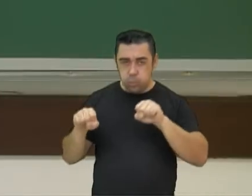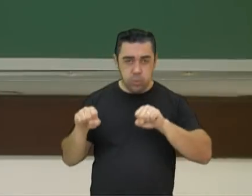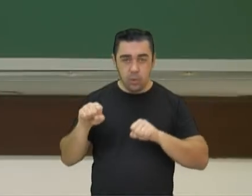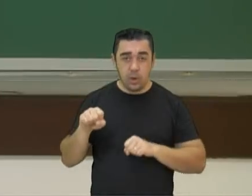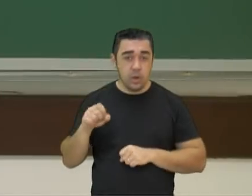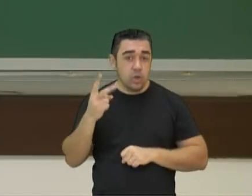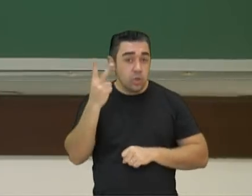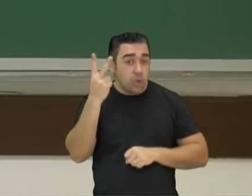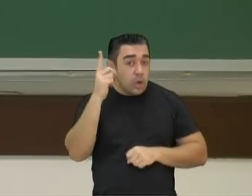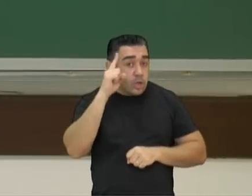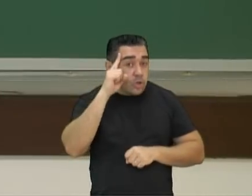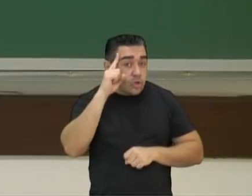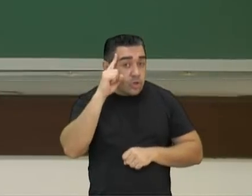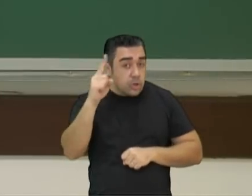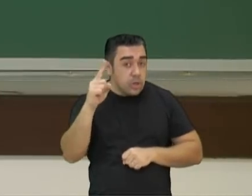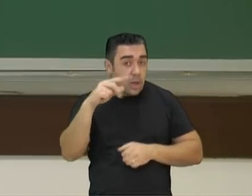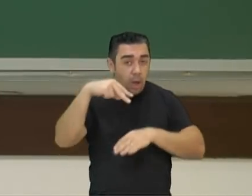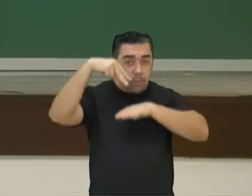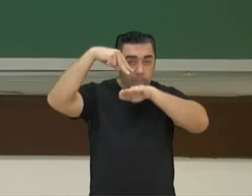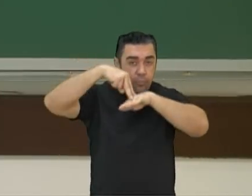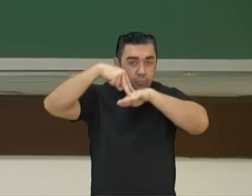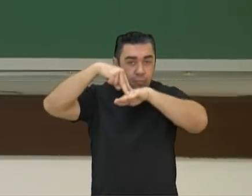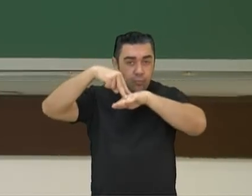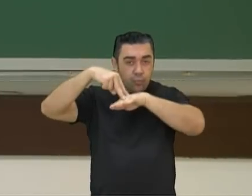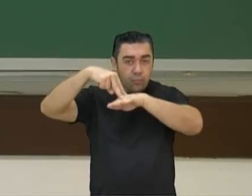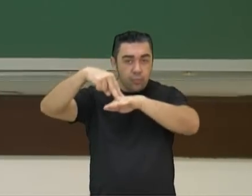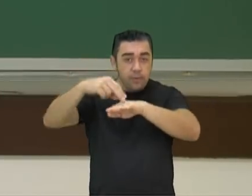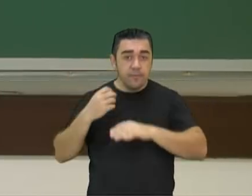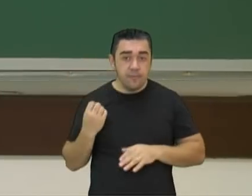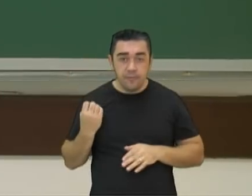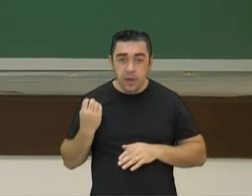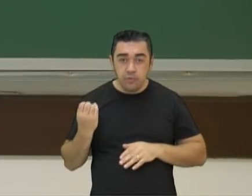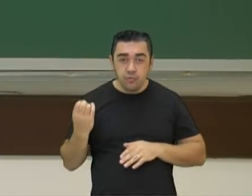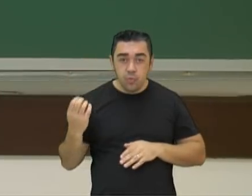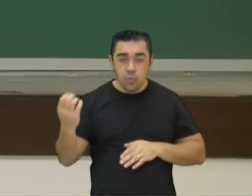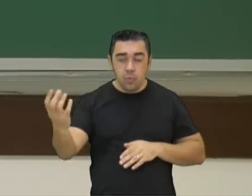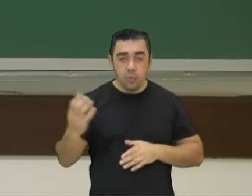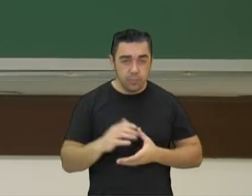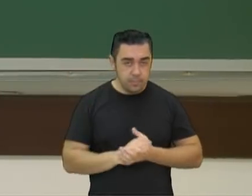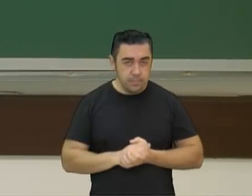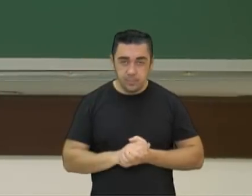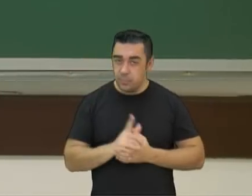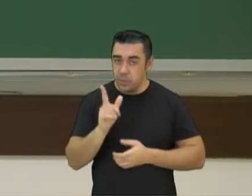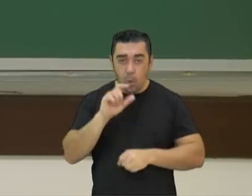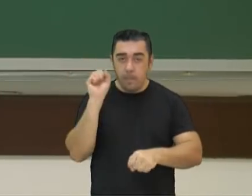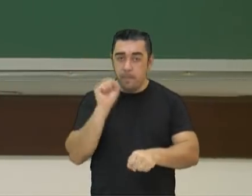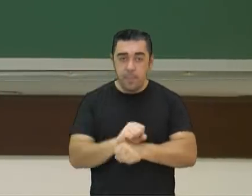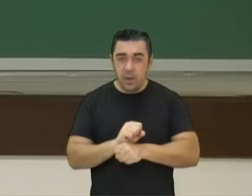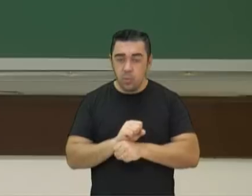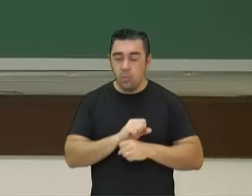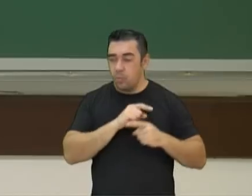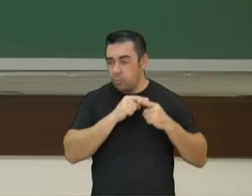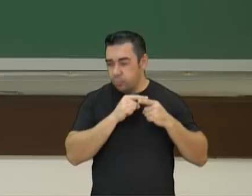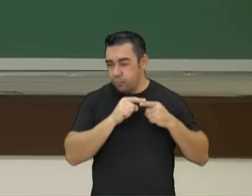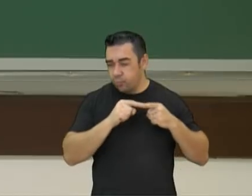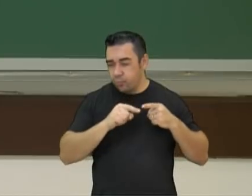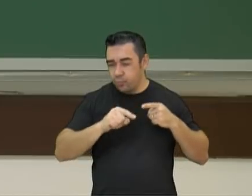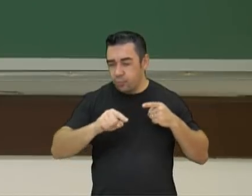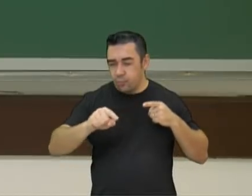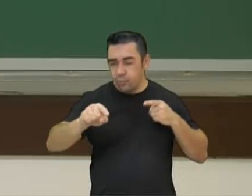praticamente 2 dias em cima da prancha, viajando sem parar,